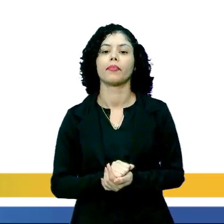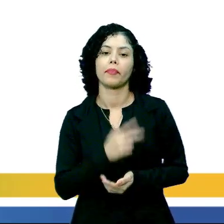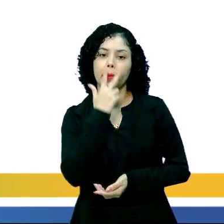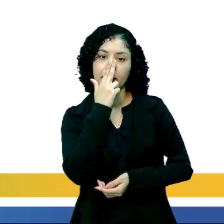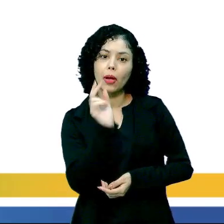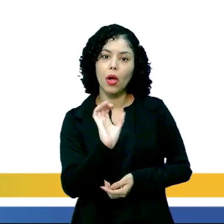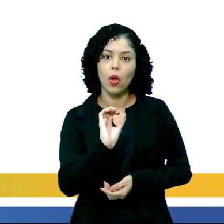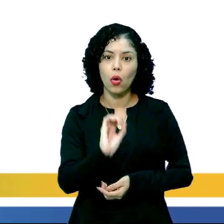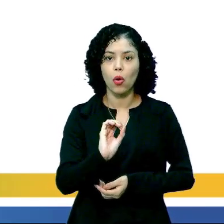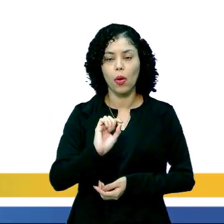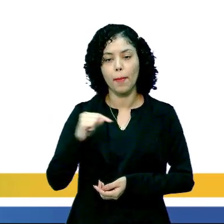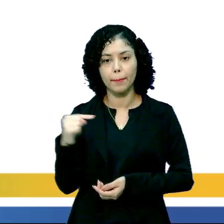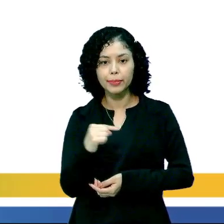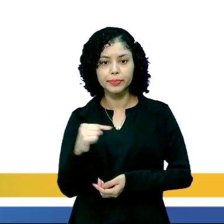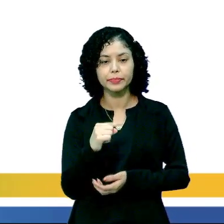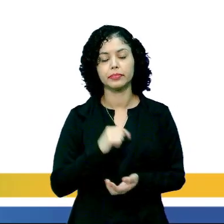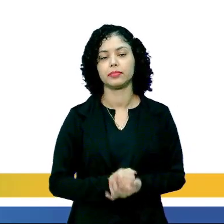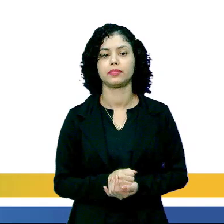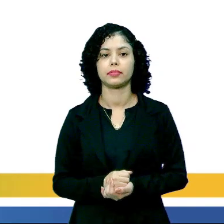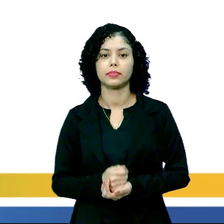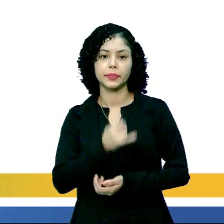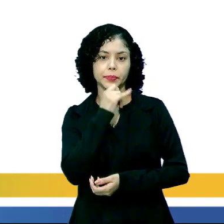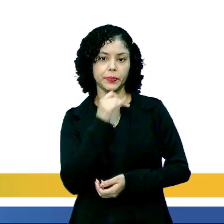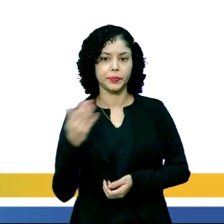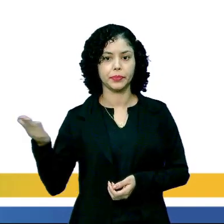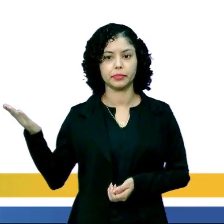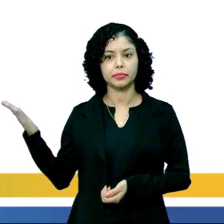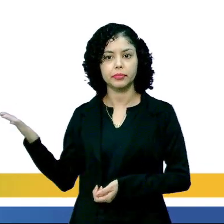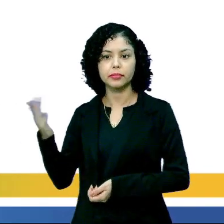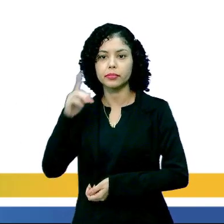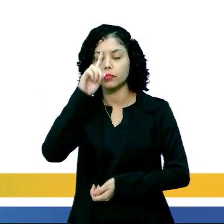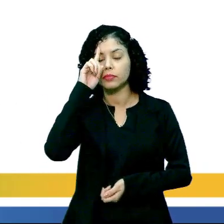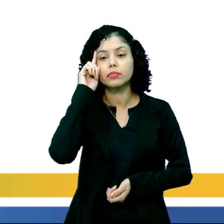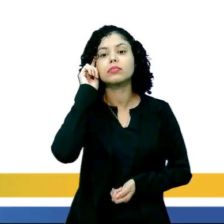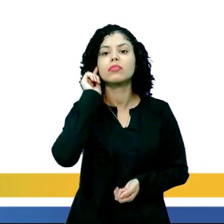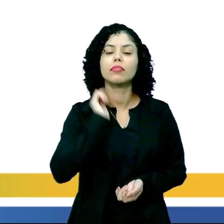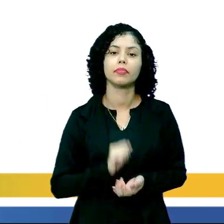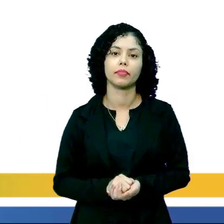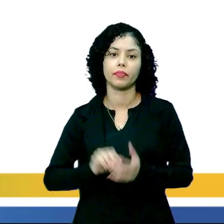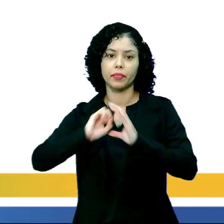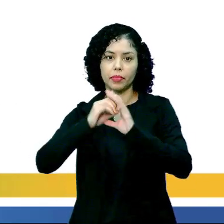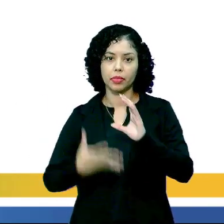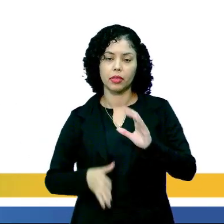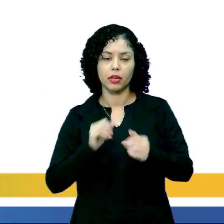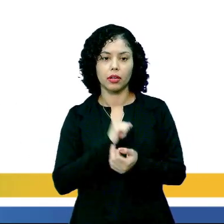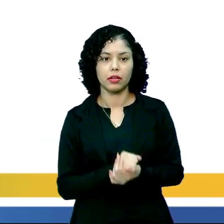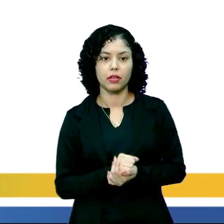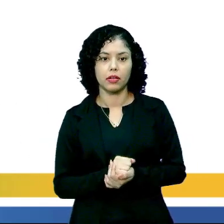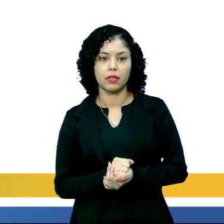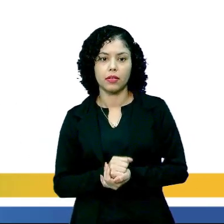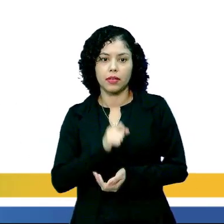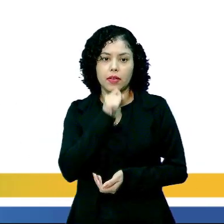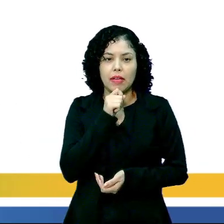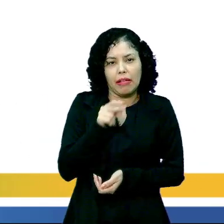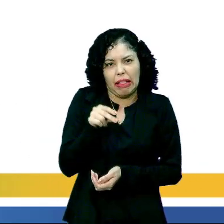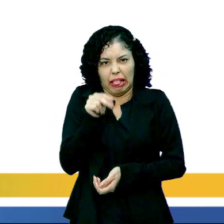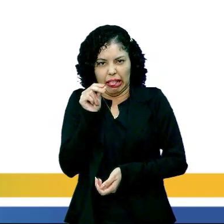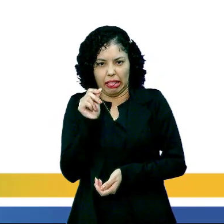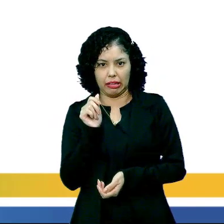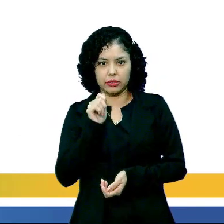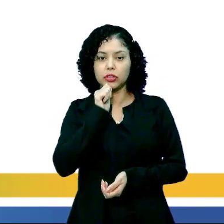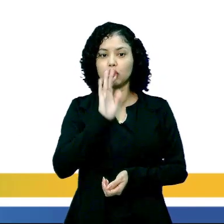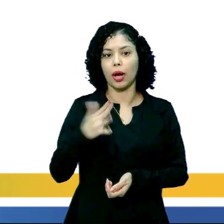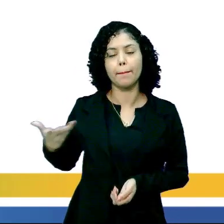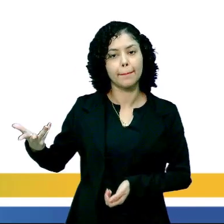Ian H menos que a hidroxila veja só ácidos eles têm características de ardência de azedo já